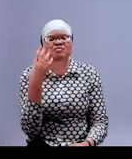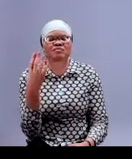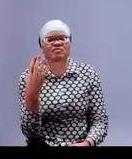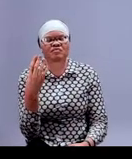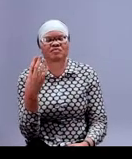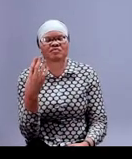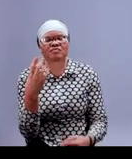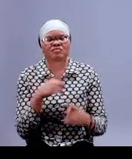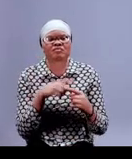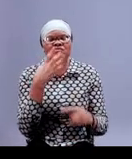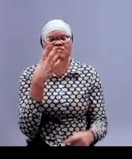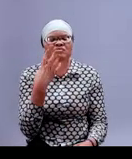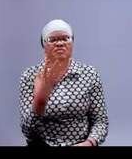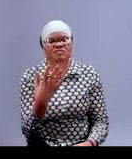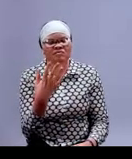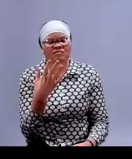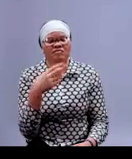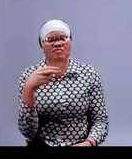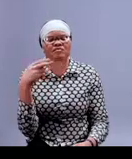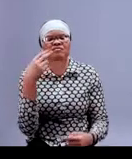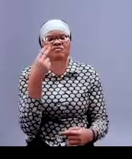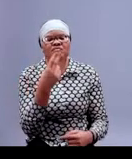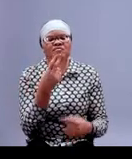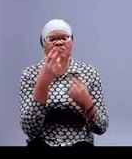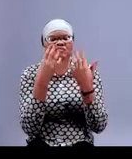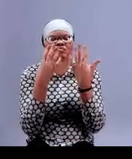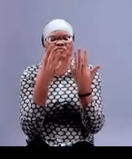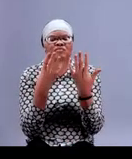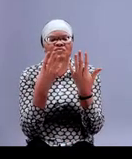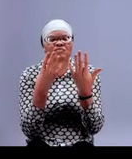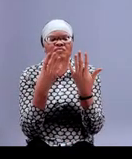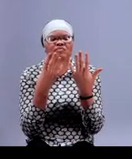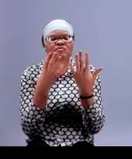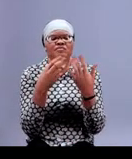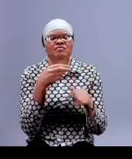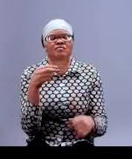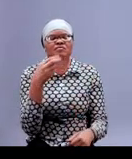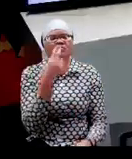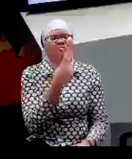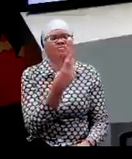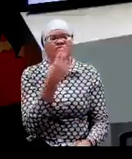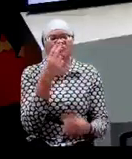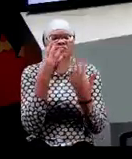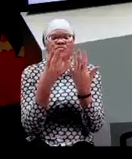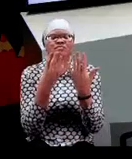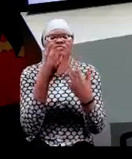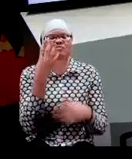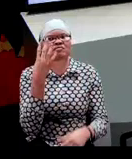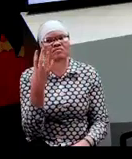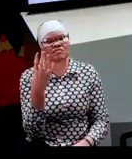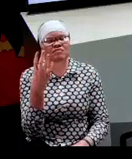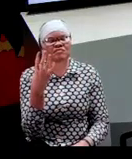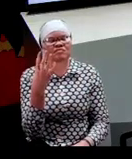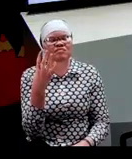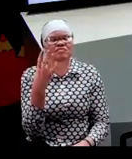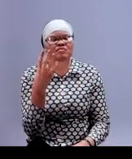= 24 + 5 29 O resultado é 294 ainda vamos resolver